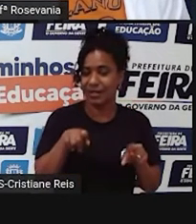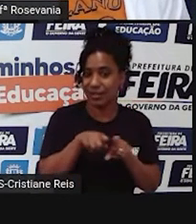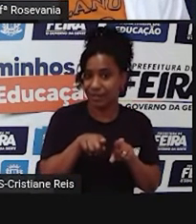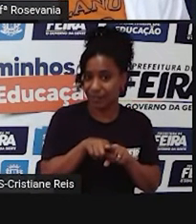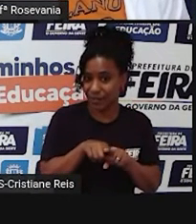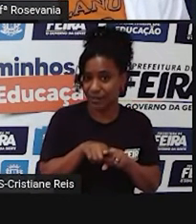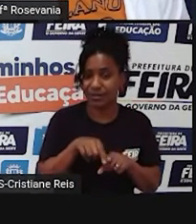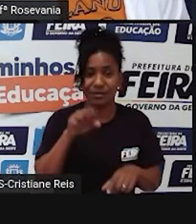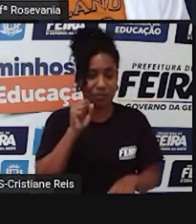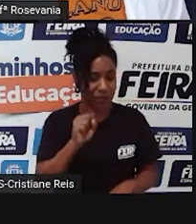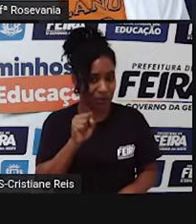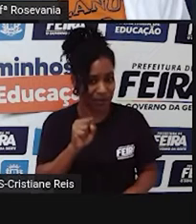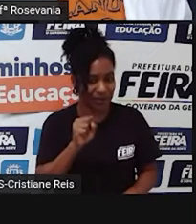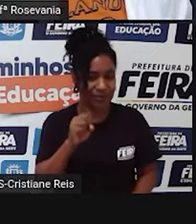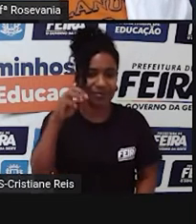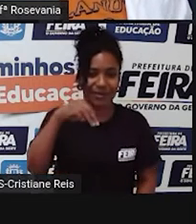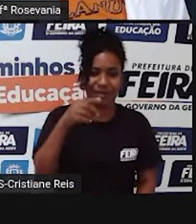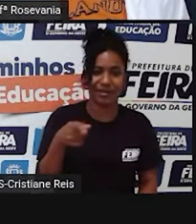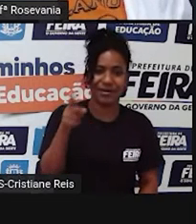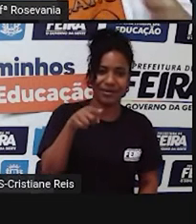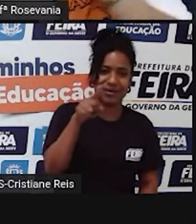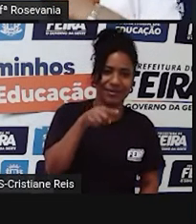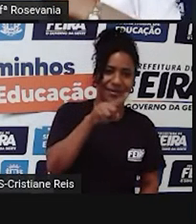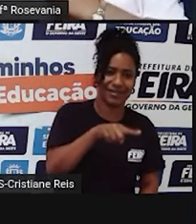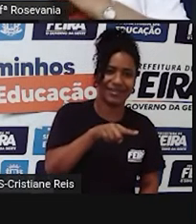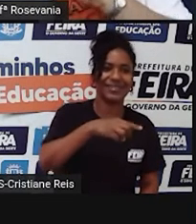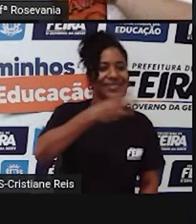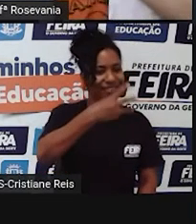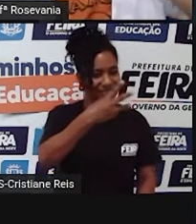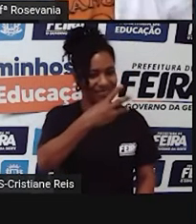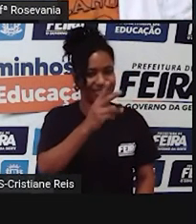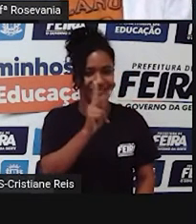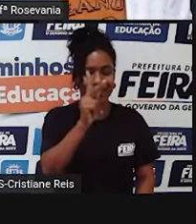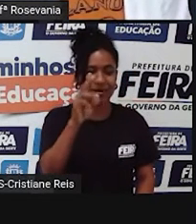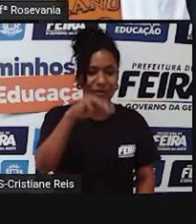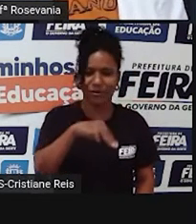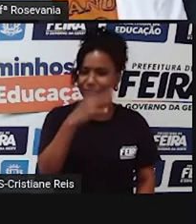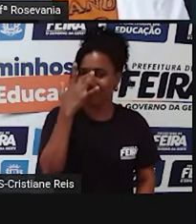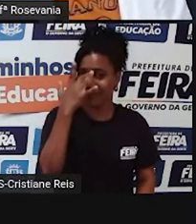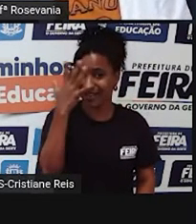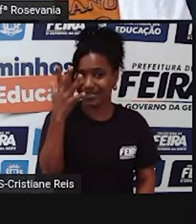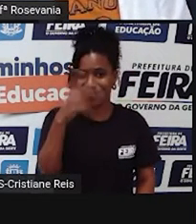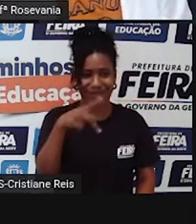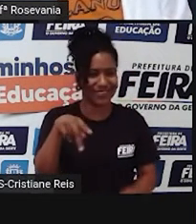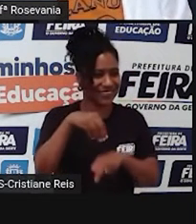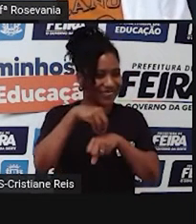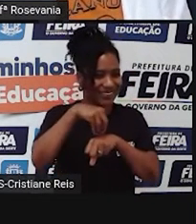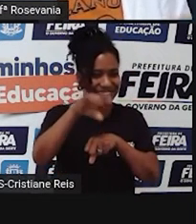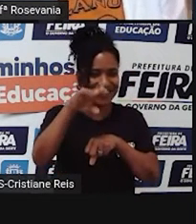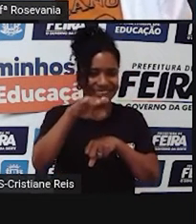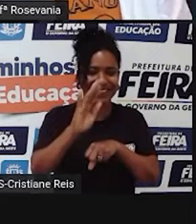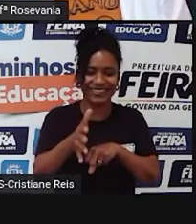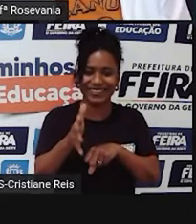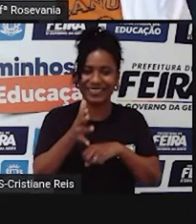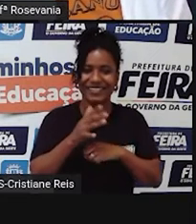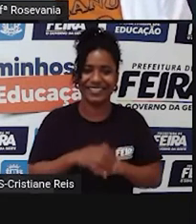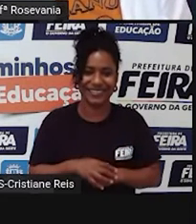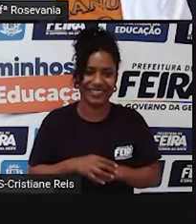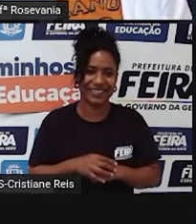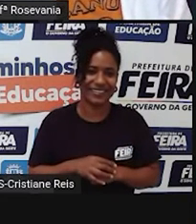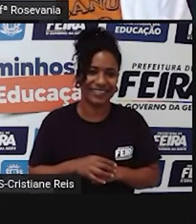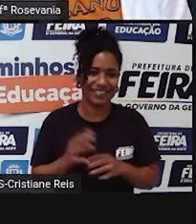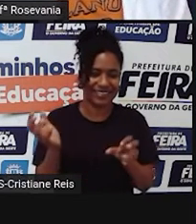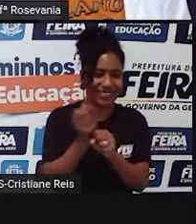metro, aí eu já ia um, dois, três. Pá, sobrou os 3 quilômetros. Pronto, a Pro já deu esse macetezinho. Você nem precisa ficar